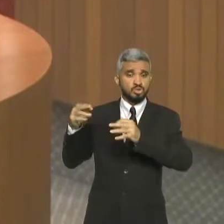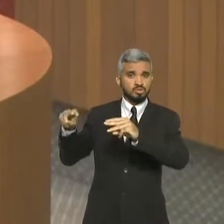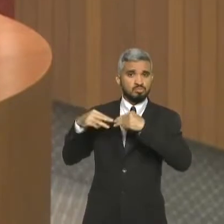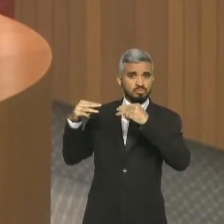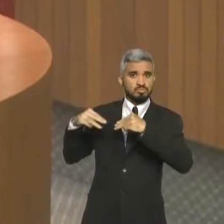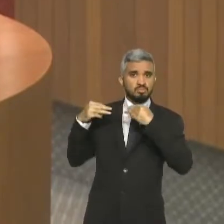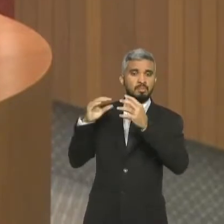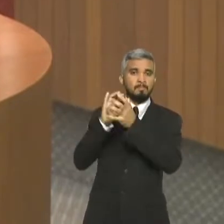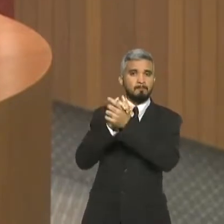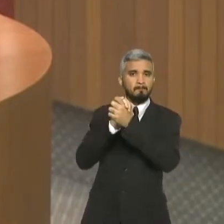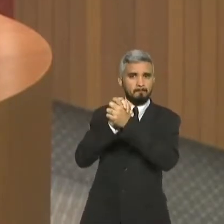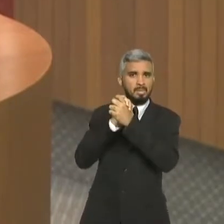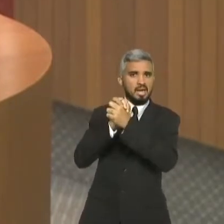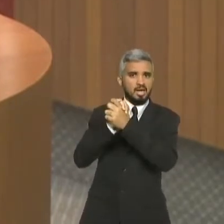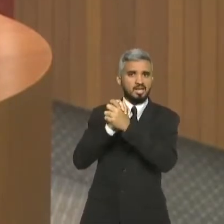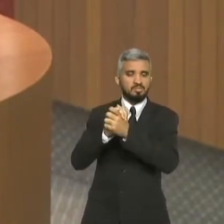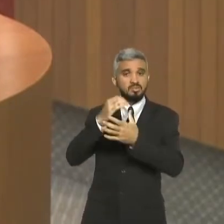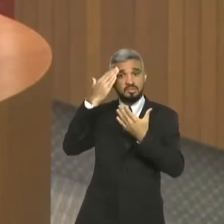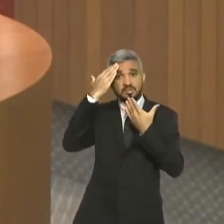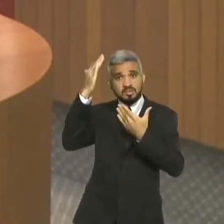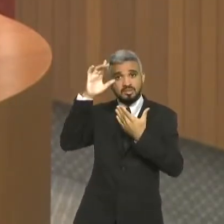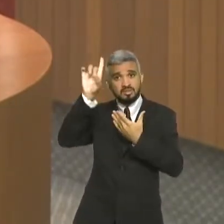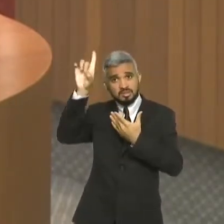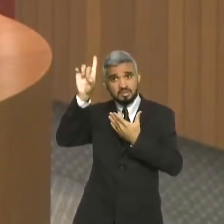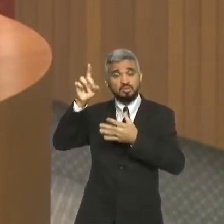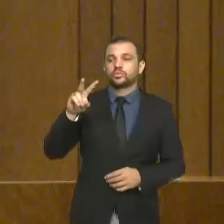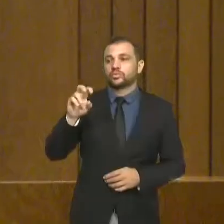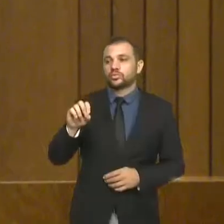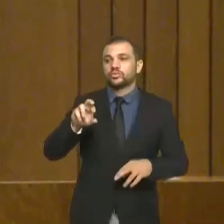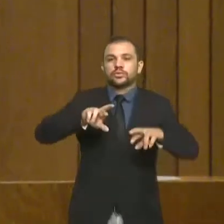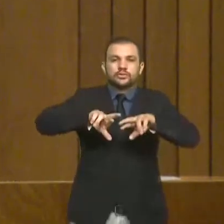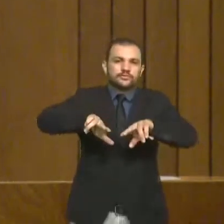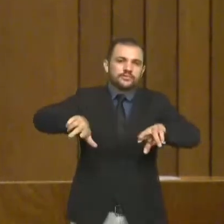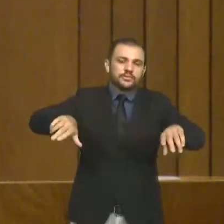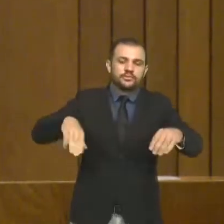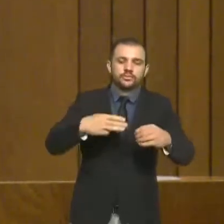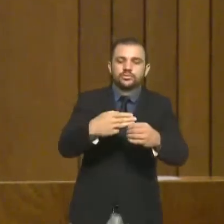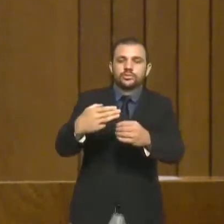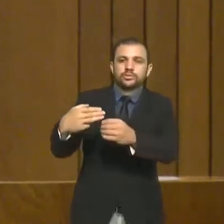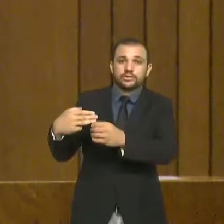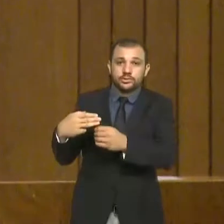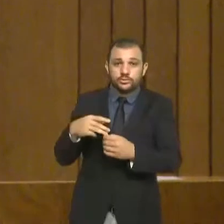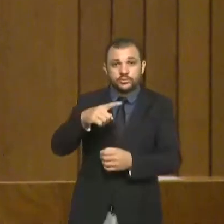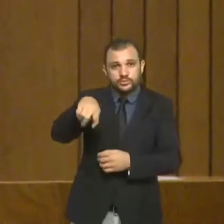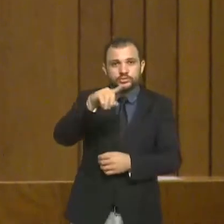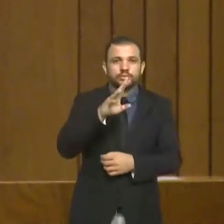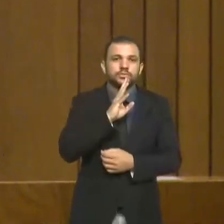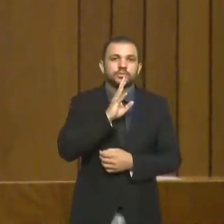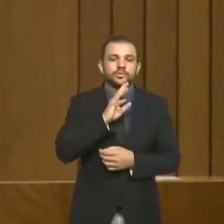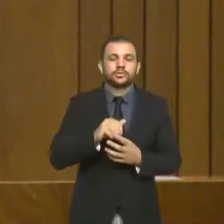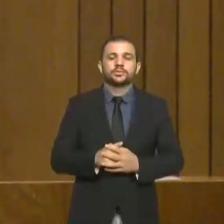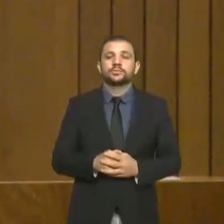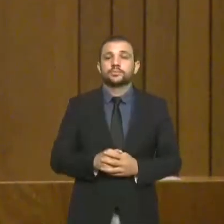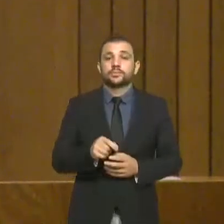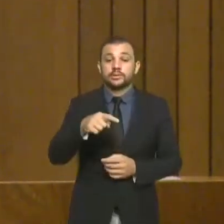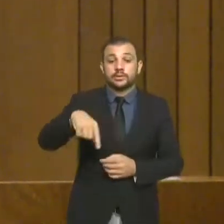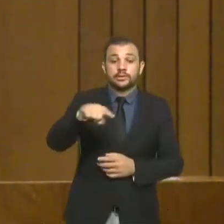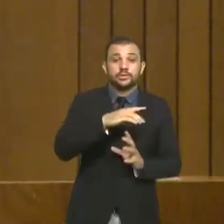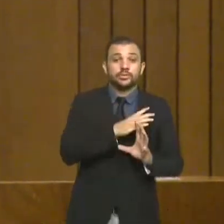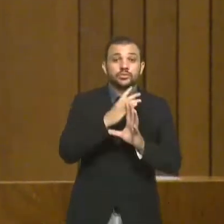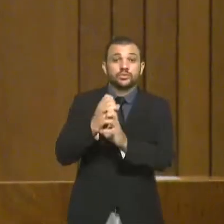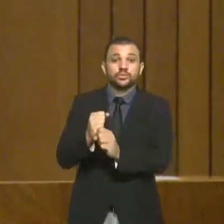porque graças a Deus a magistratura do Maranhão tem muita gente séria. Já o deputado Antônio Pereira repercutiu a agenda de inaugurações